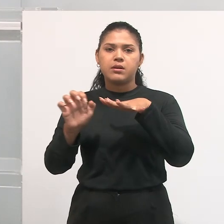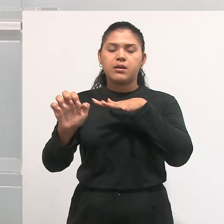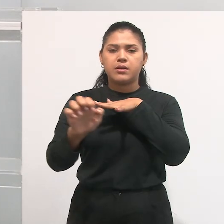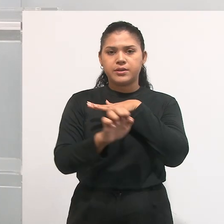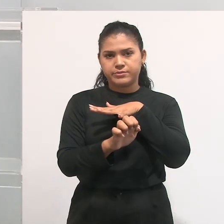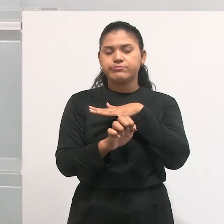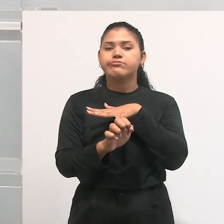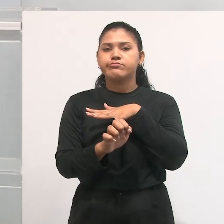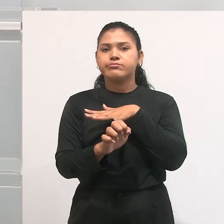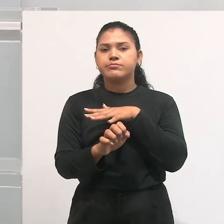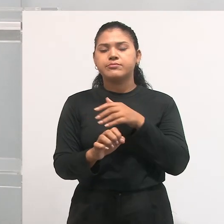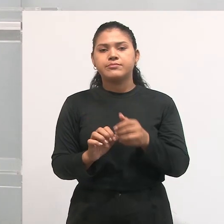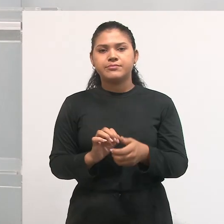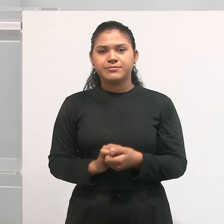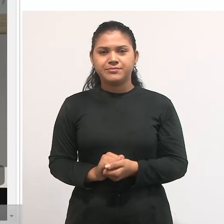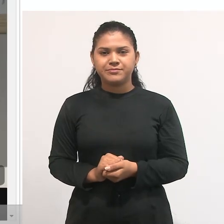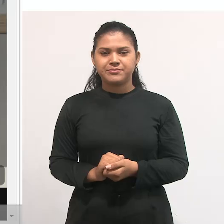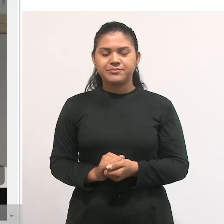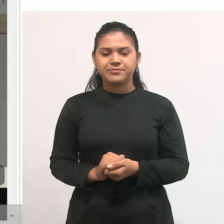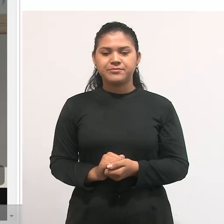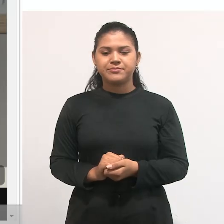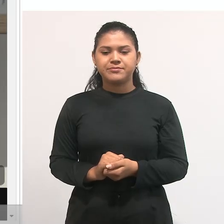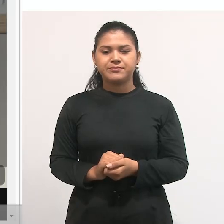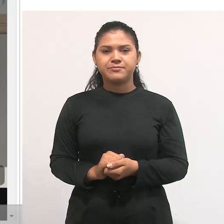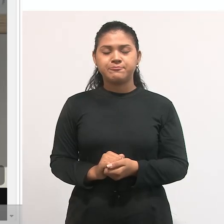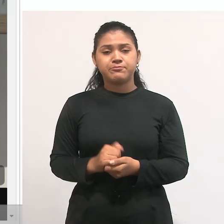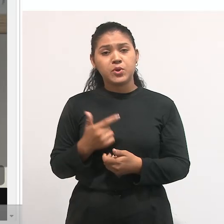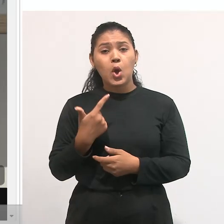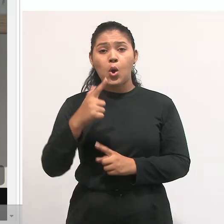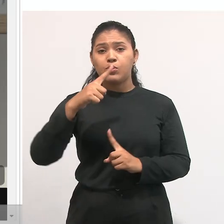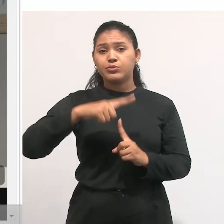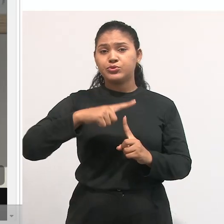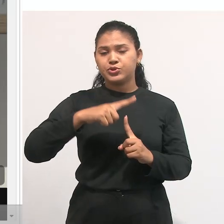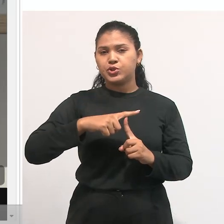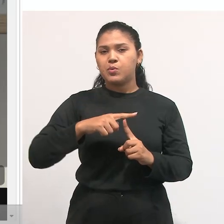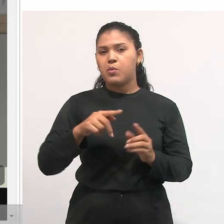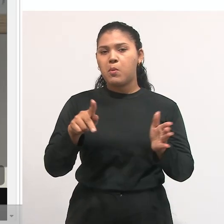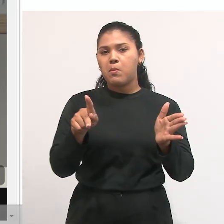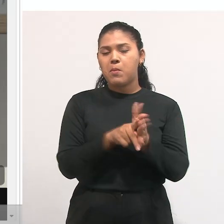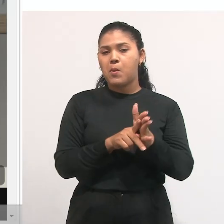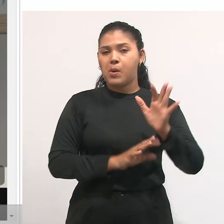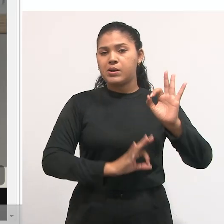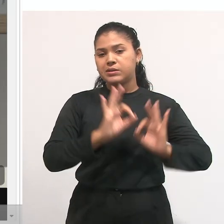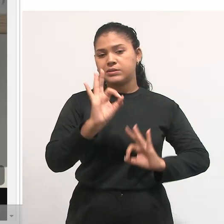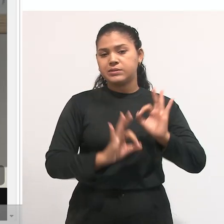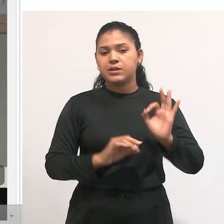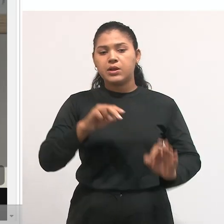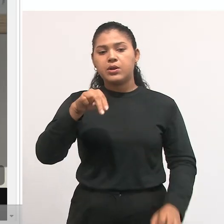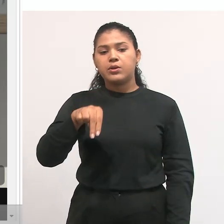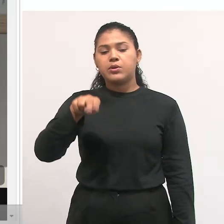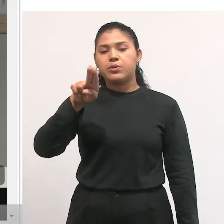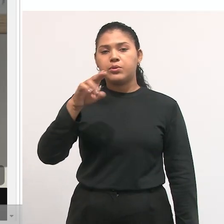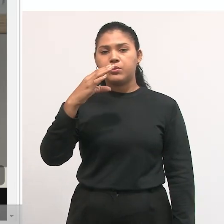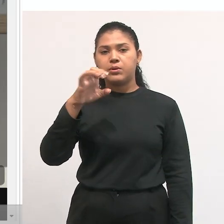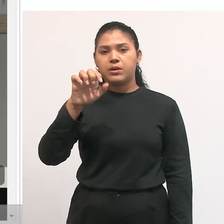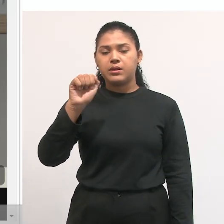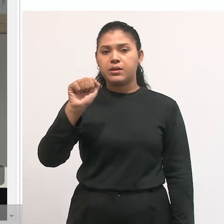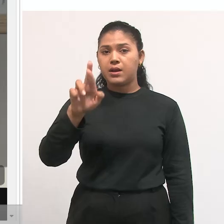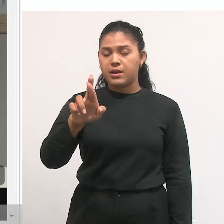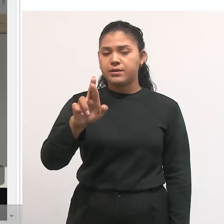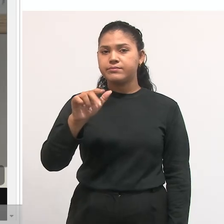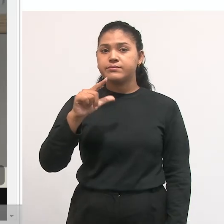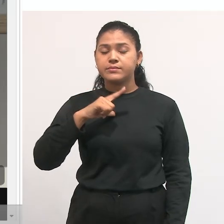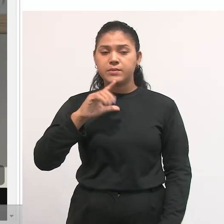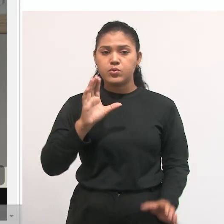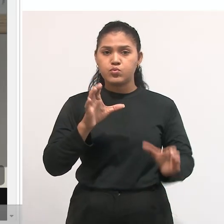da gente entender com esses exemplos. Uma outra forma de modalidade de organização é a nuclear. Nesse caso, eu tenho